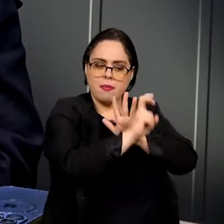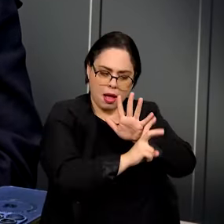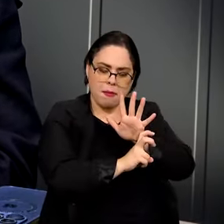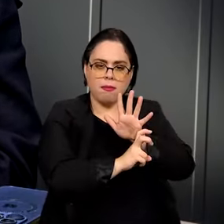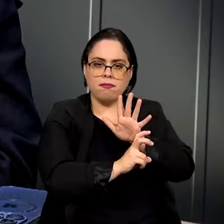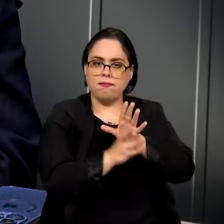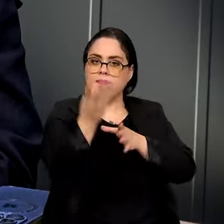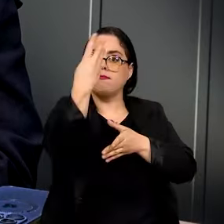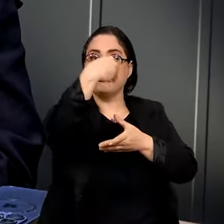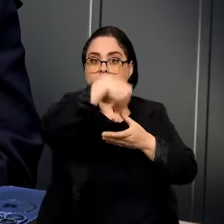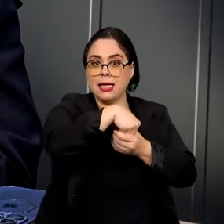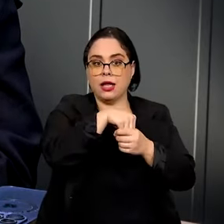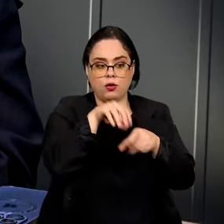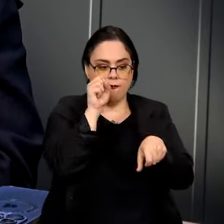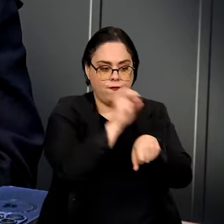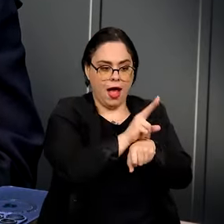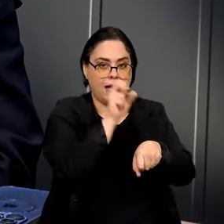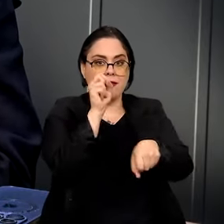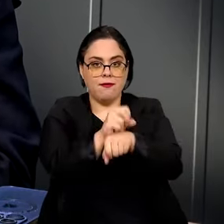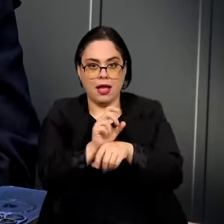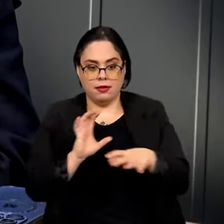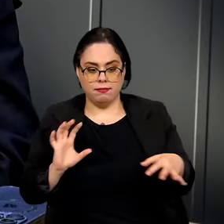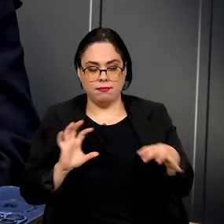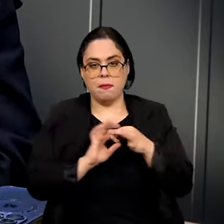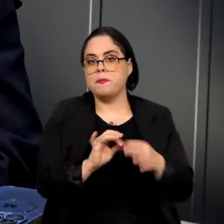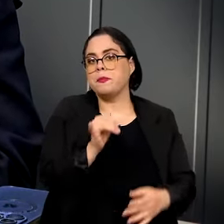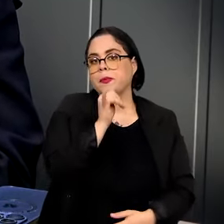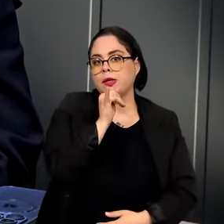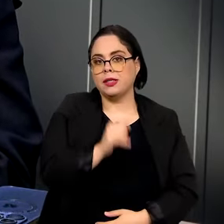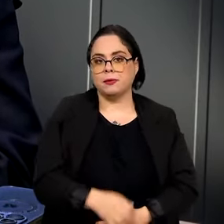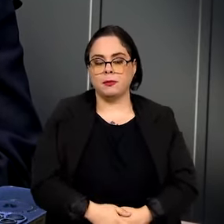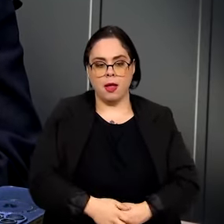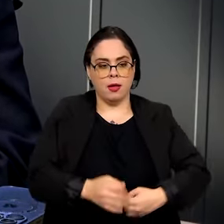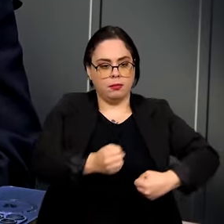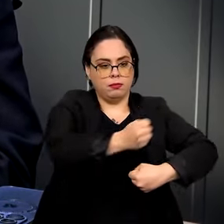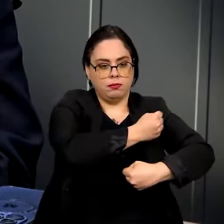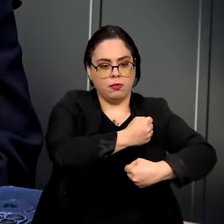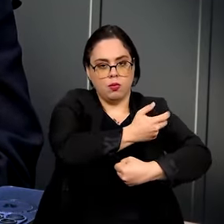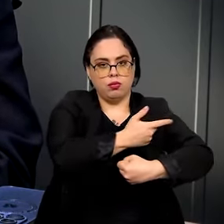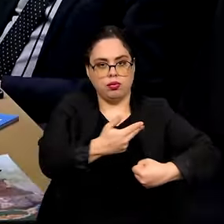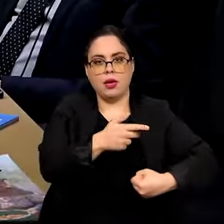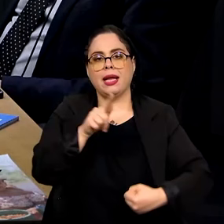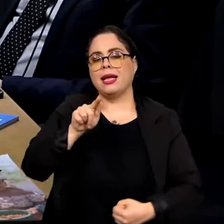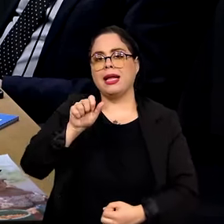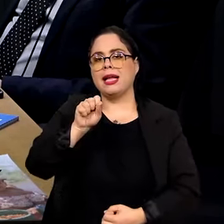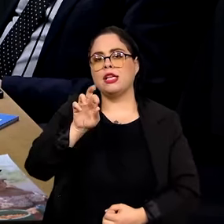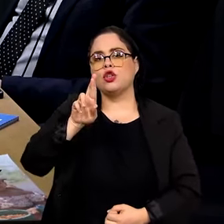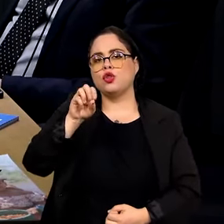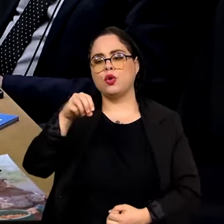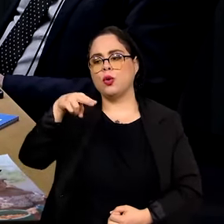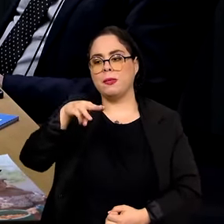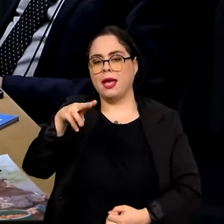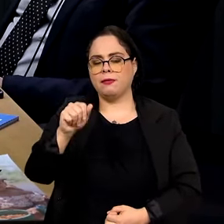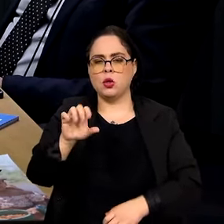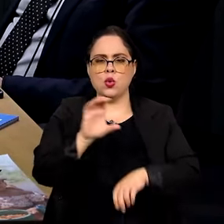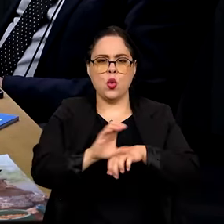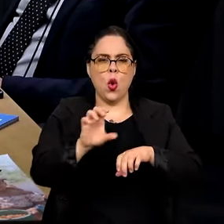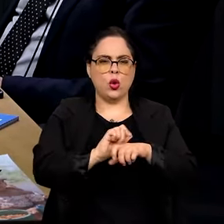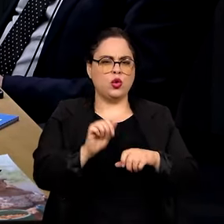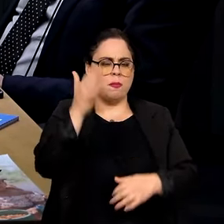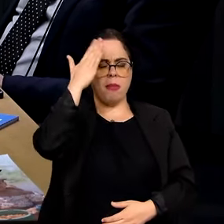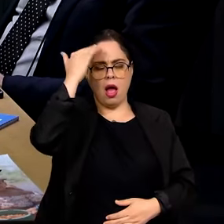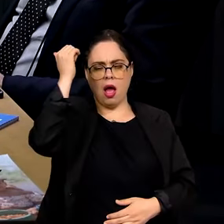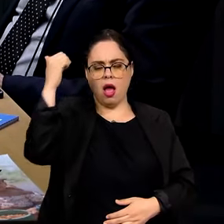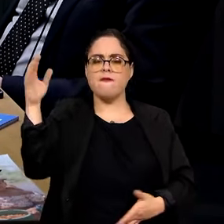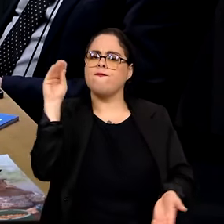tem a ver com as vagas disponíveis vou dar um exemplo gastronomia é um curso muito demandado falta pessoas